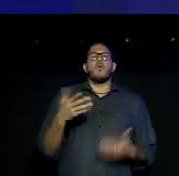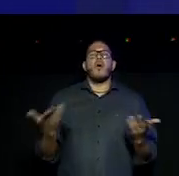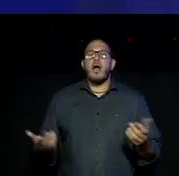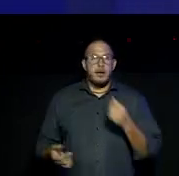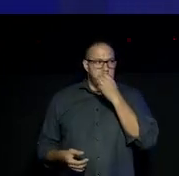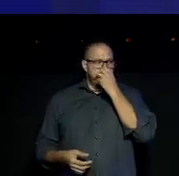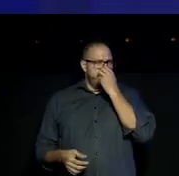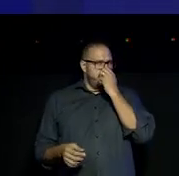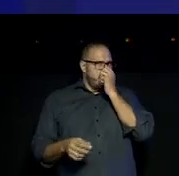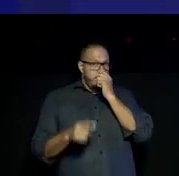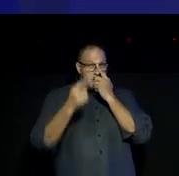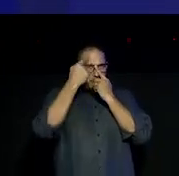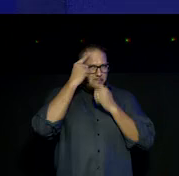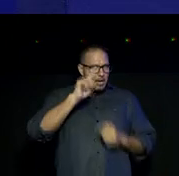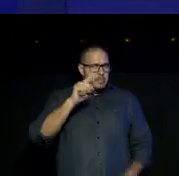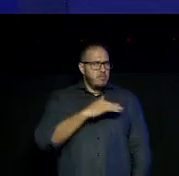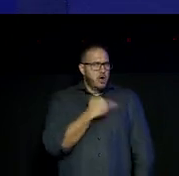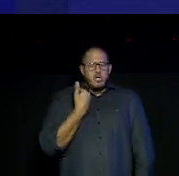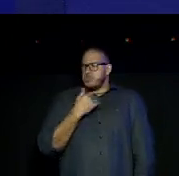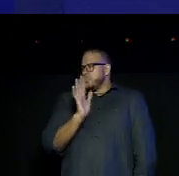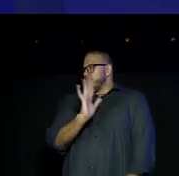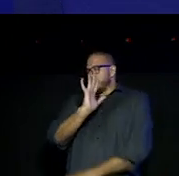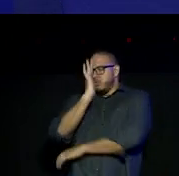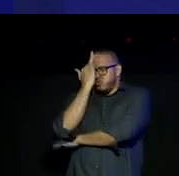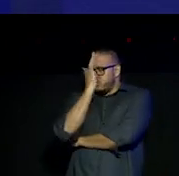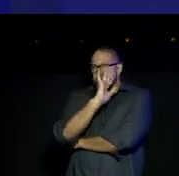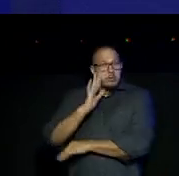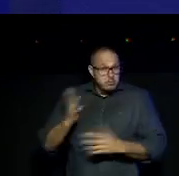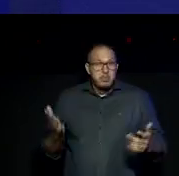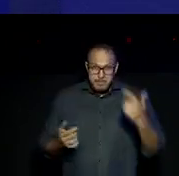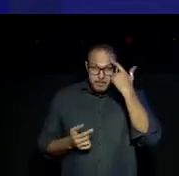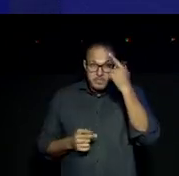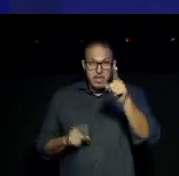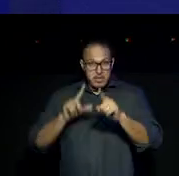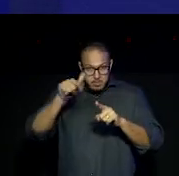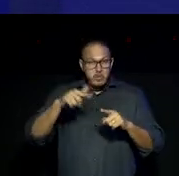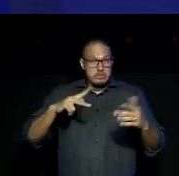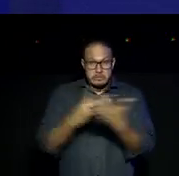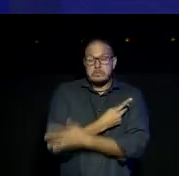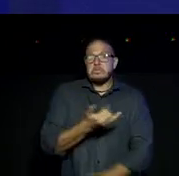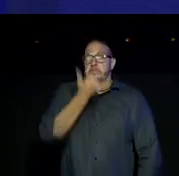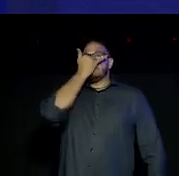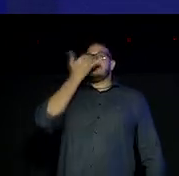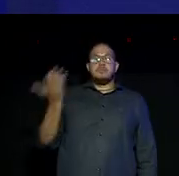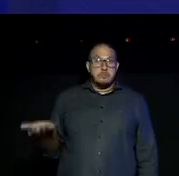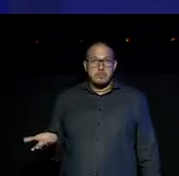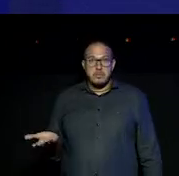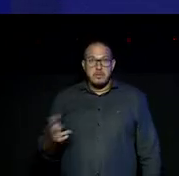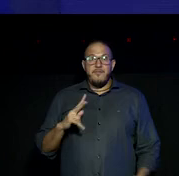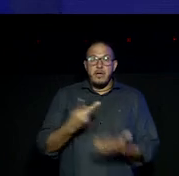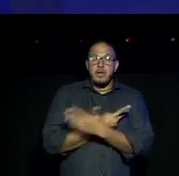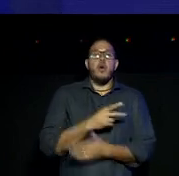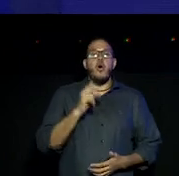da morte. Ah, não, eu não penso nessas coisas. É bom pensar, porque senão ela vai chegar e vai te pegar pelas costas. Como diria Carl